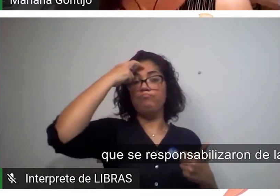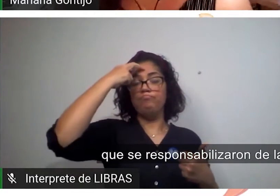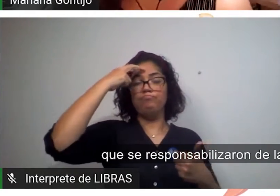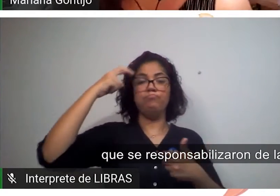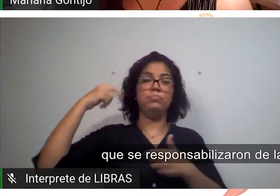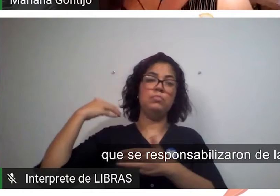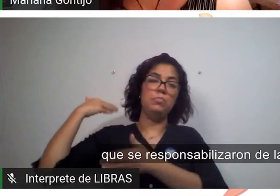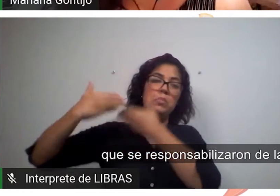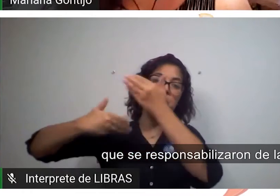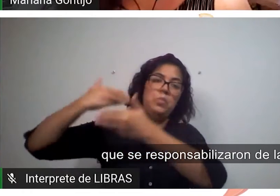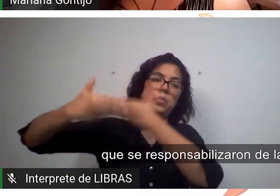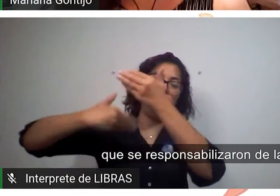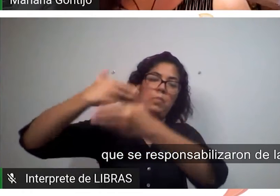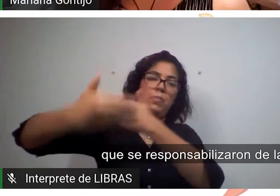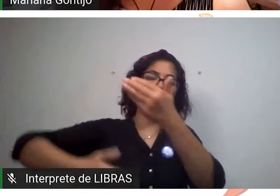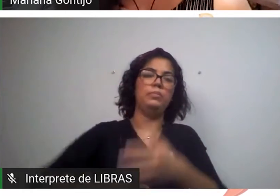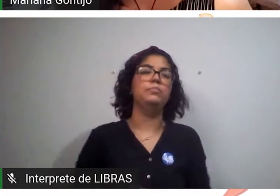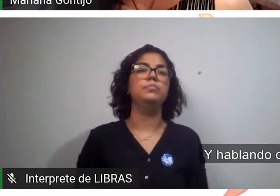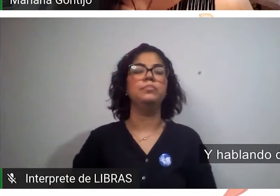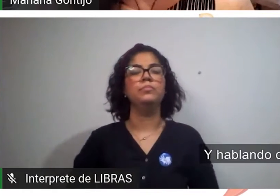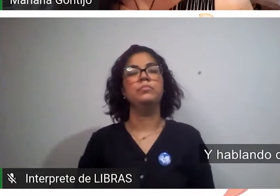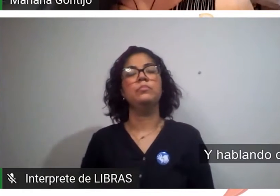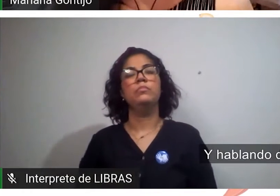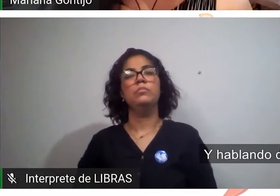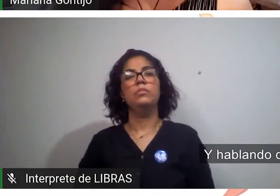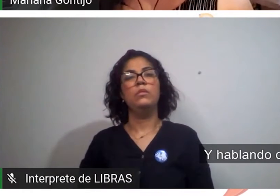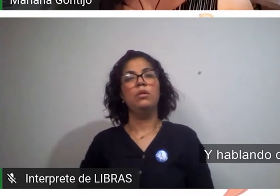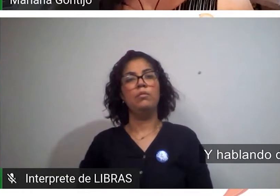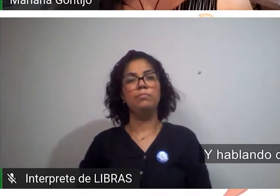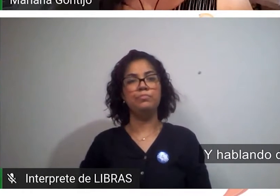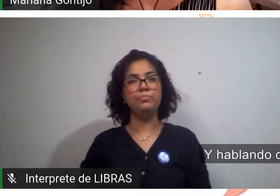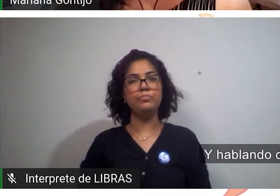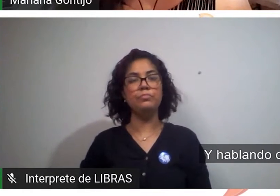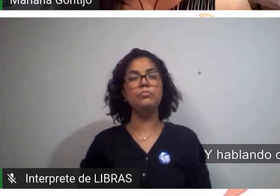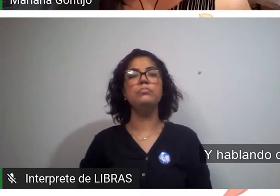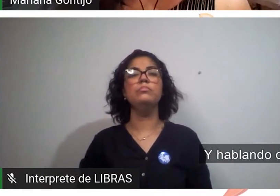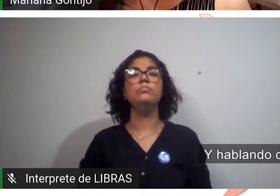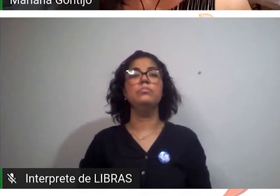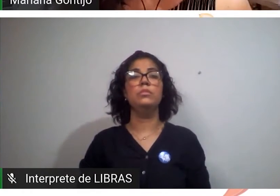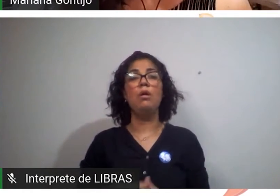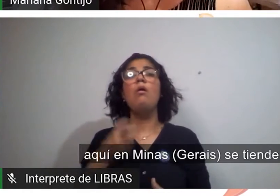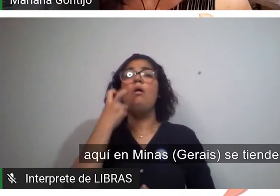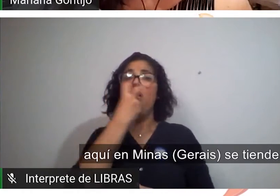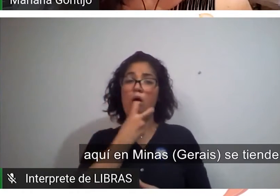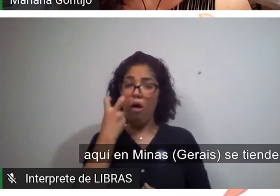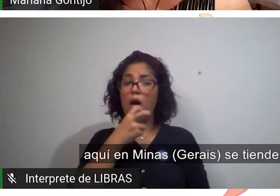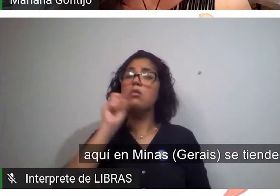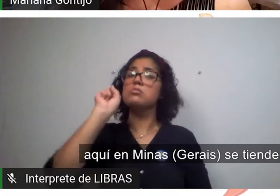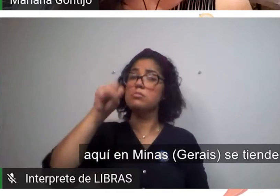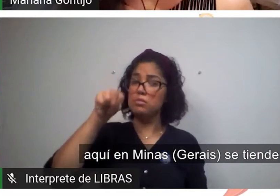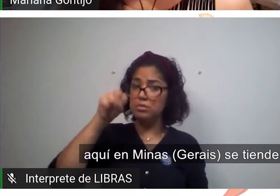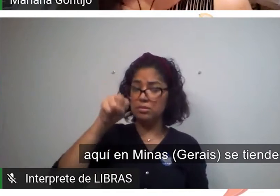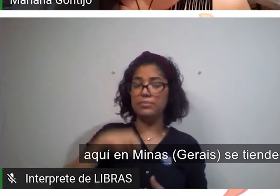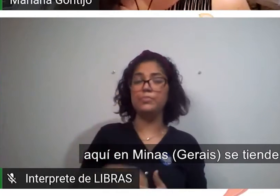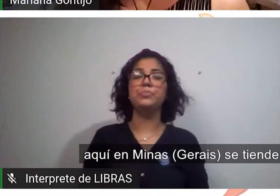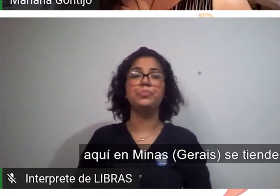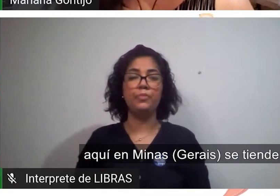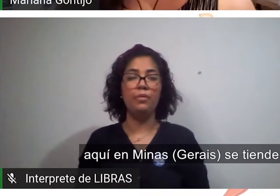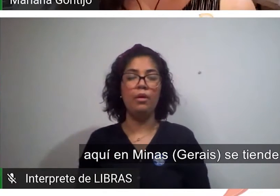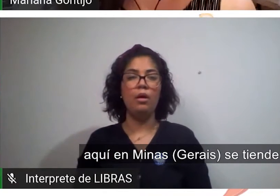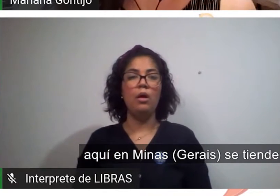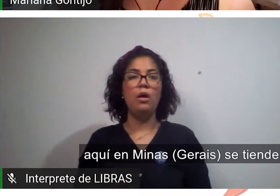pela manutenção disso através da oralidade. E oralidade, sim, muita gente, às vezes, aqui em Minas, tem a tendência